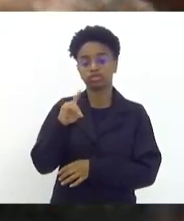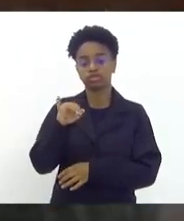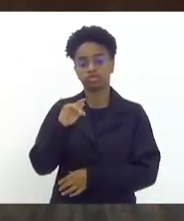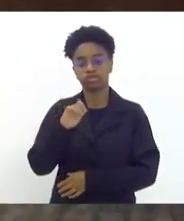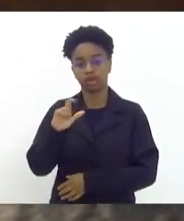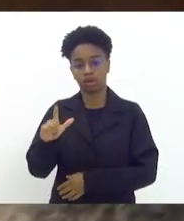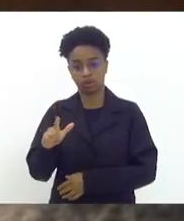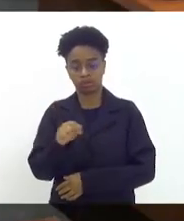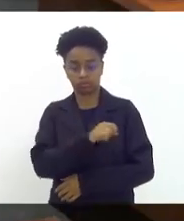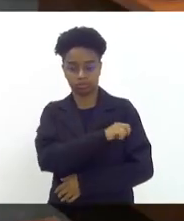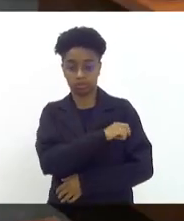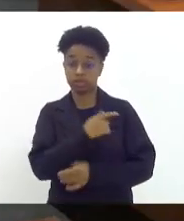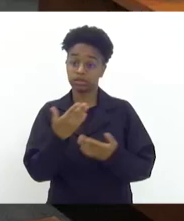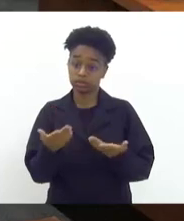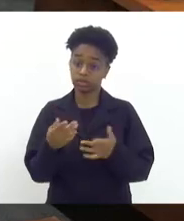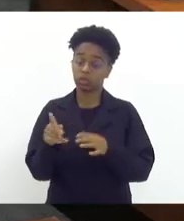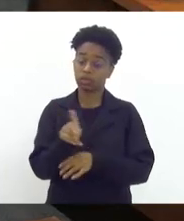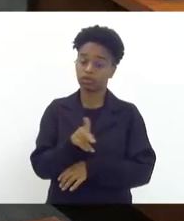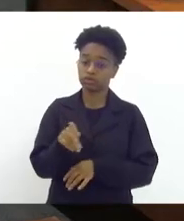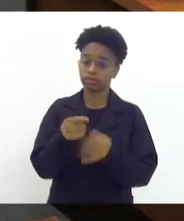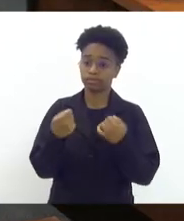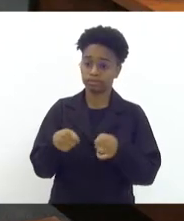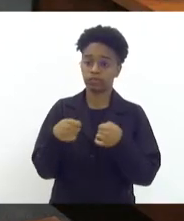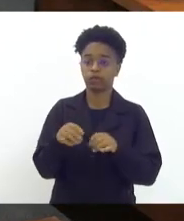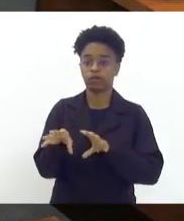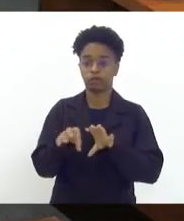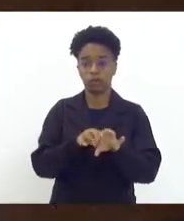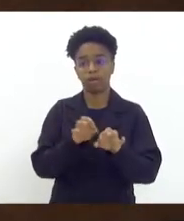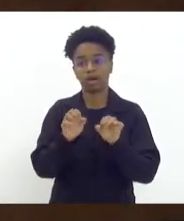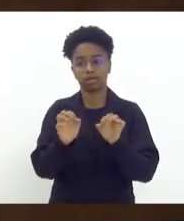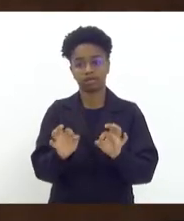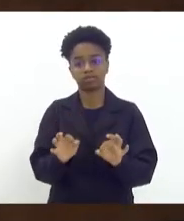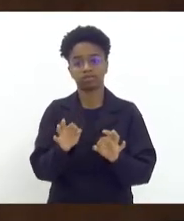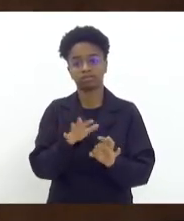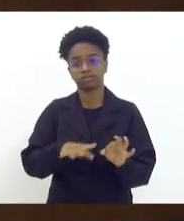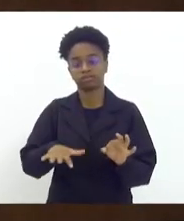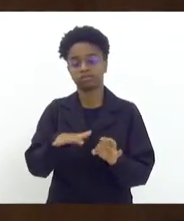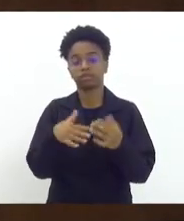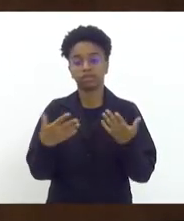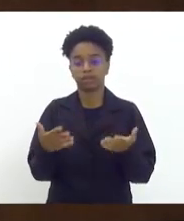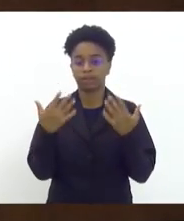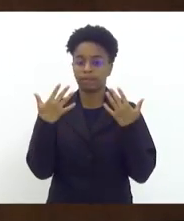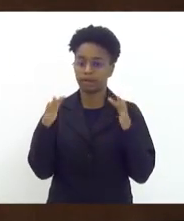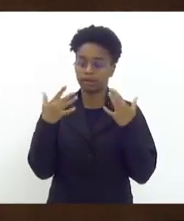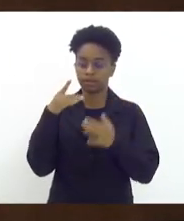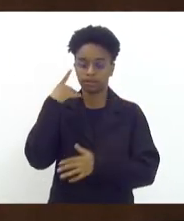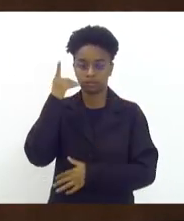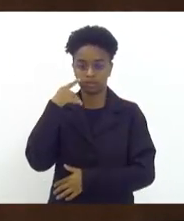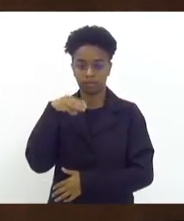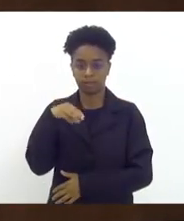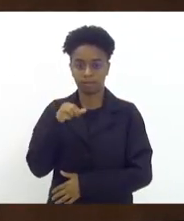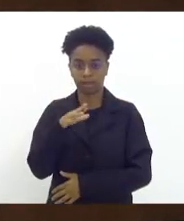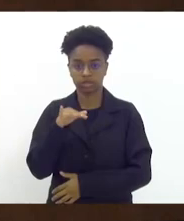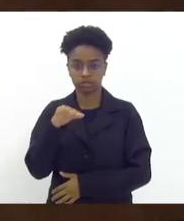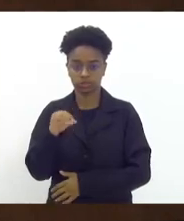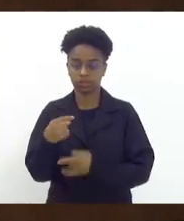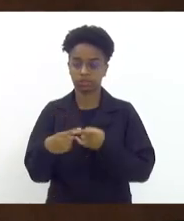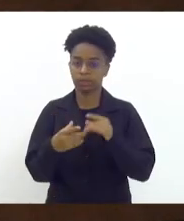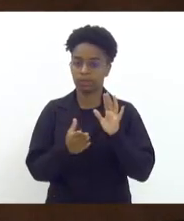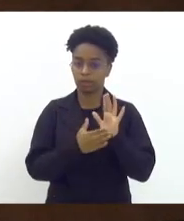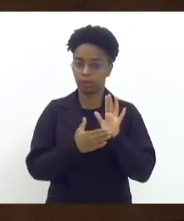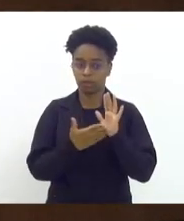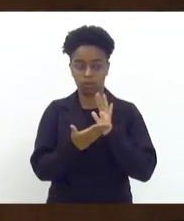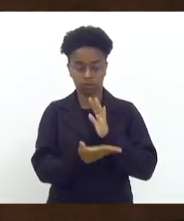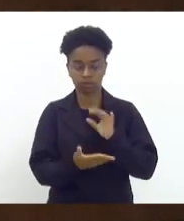nisso ele tem que ter essa formação Então tá de parabéns o deputado macho canela ao propor isso